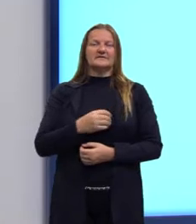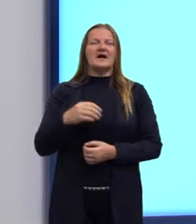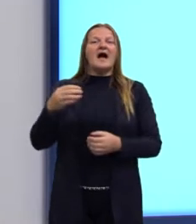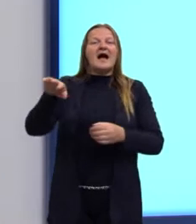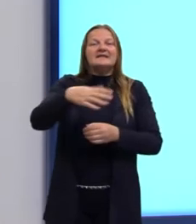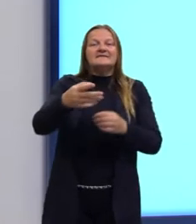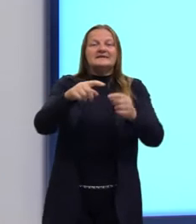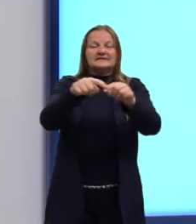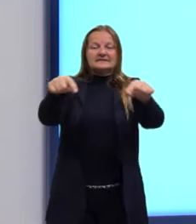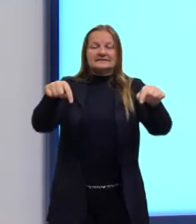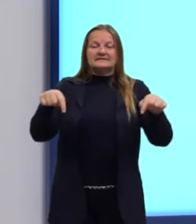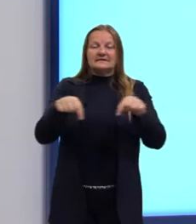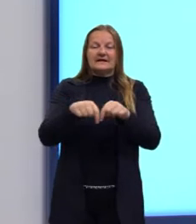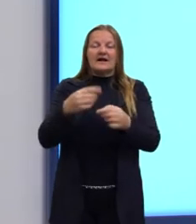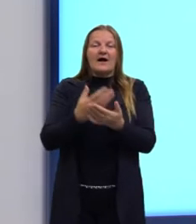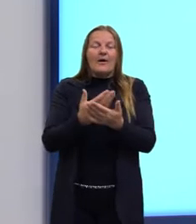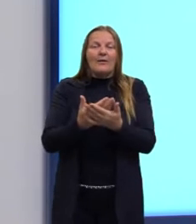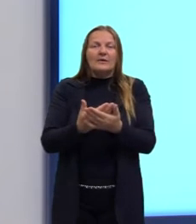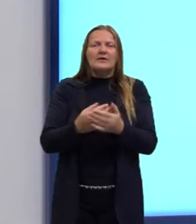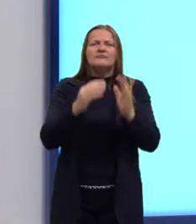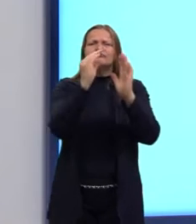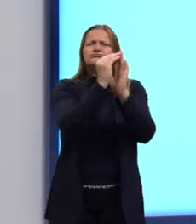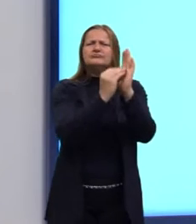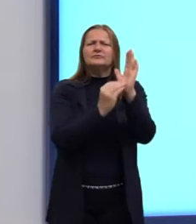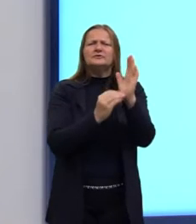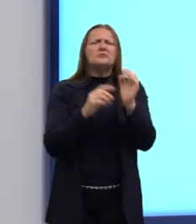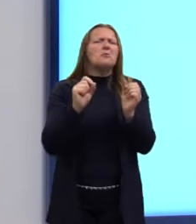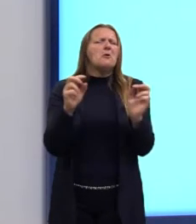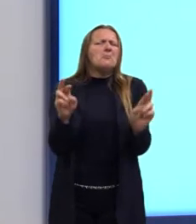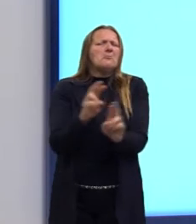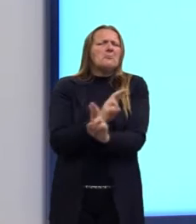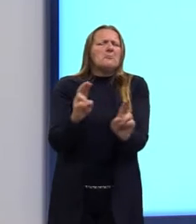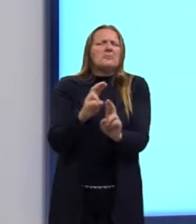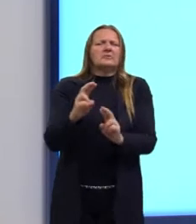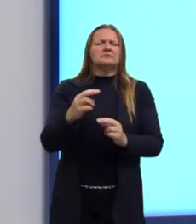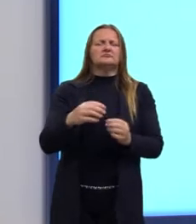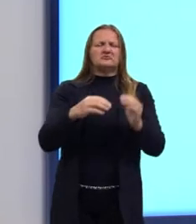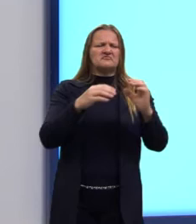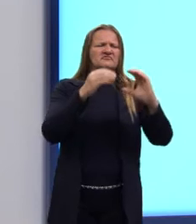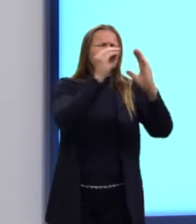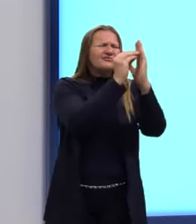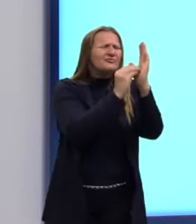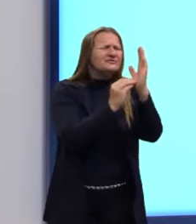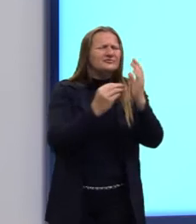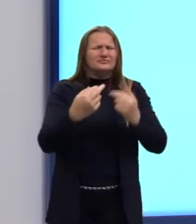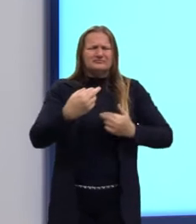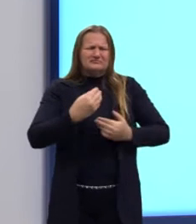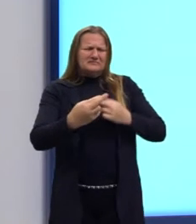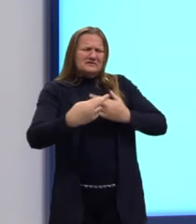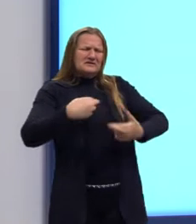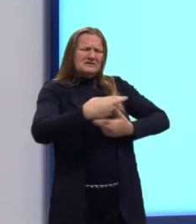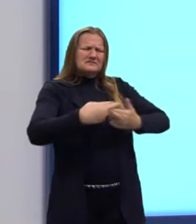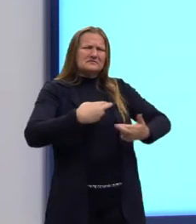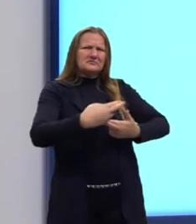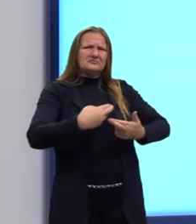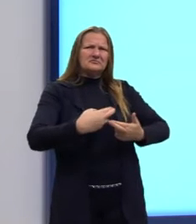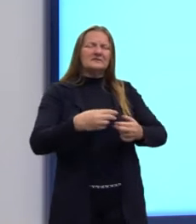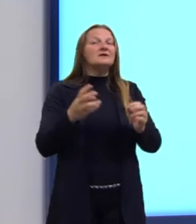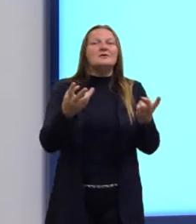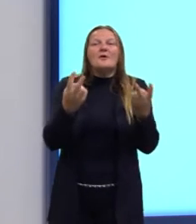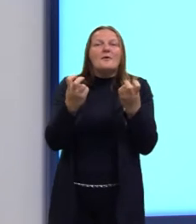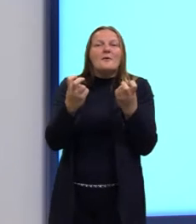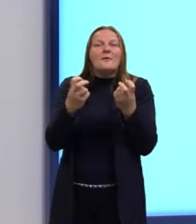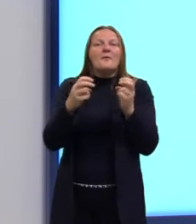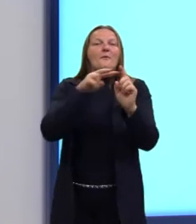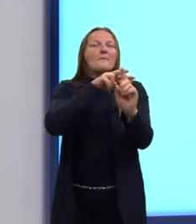de aula o professor traz o conteúdo mas nós temos dificuldade de trabalhar com aquele conteúdo Porque Nós não enxergamos